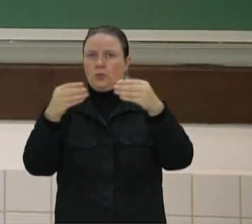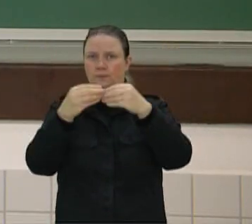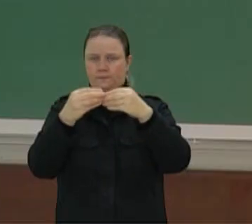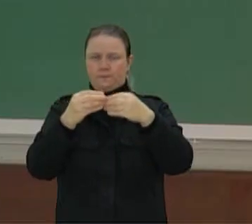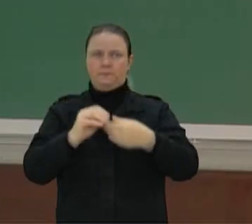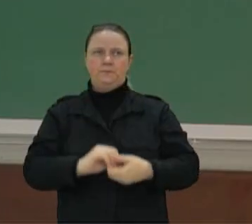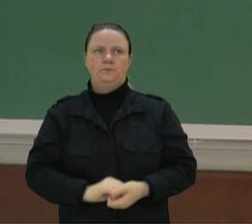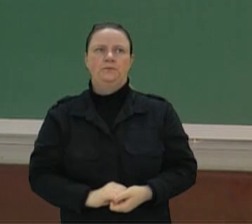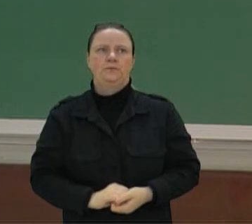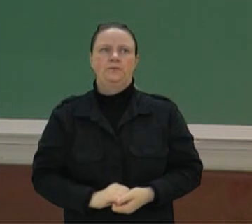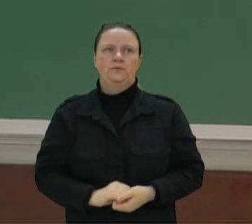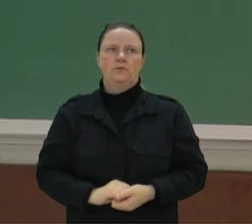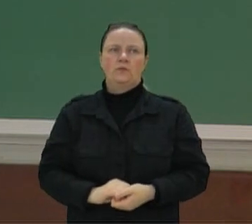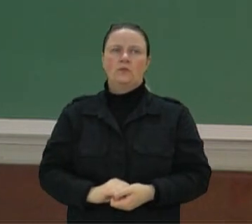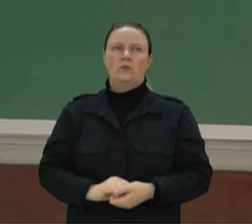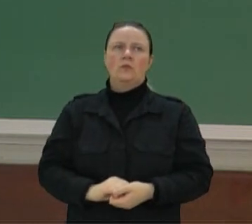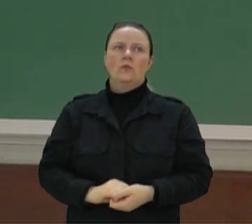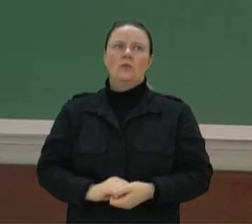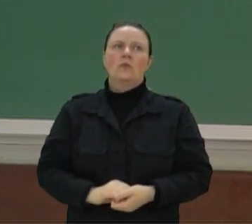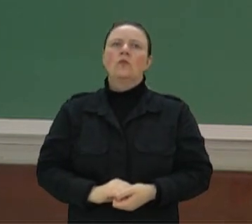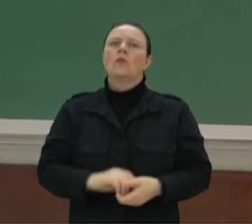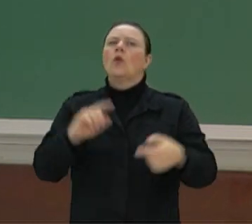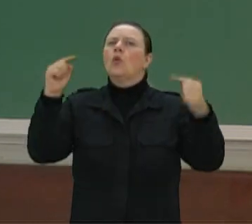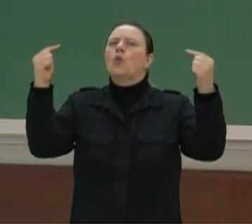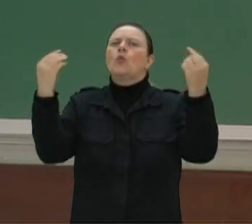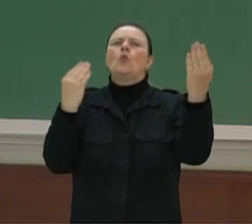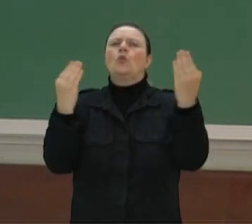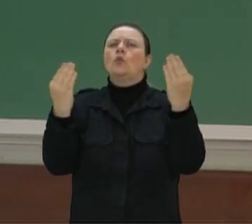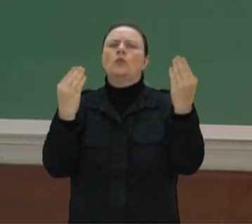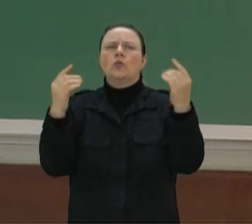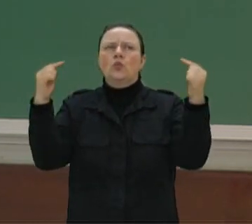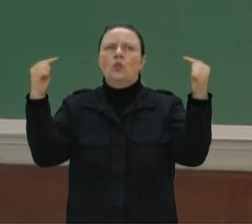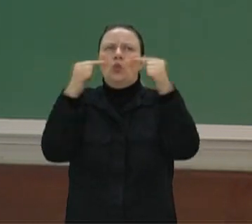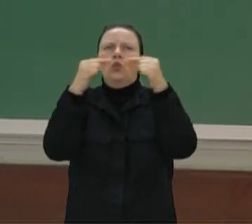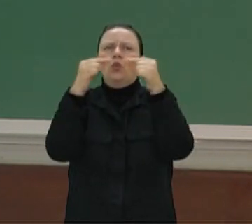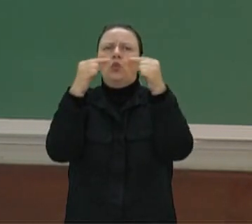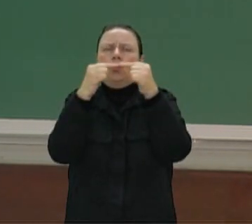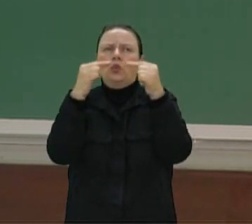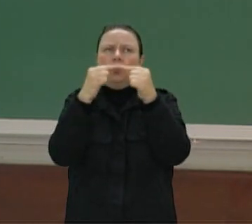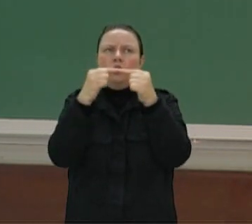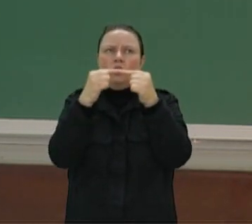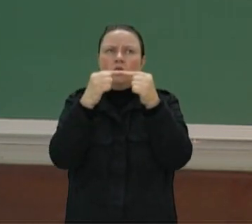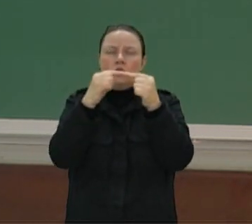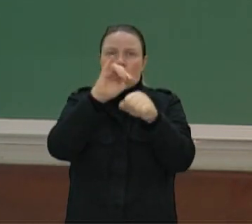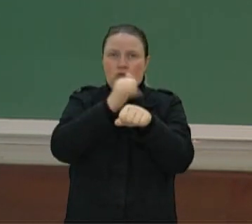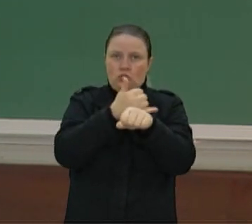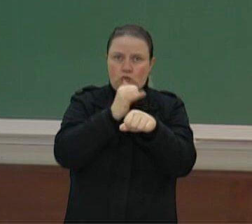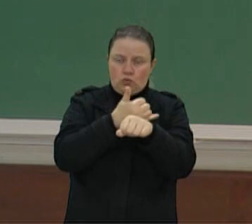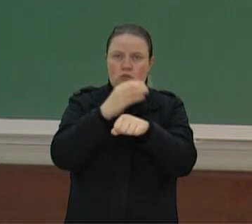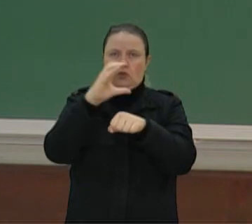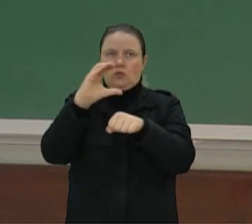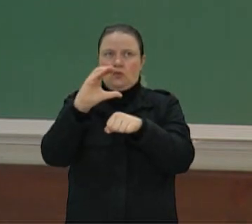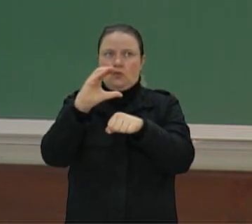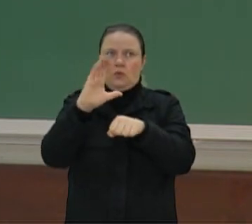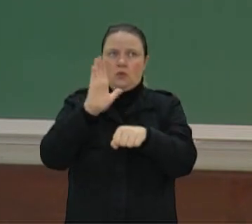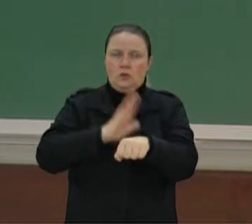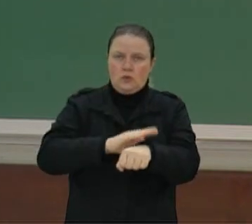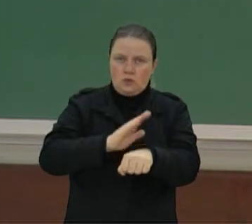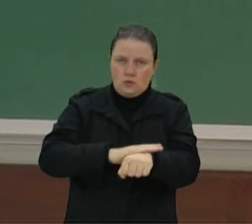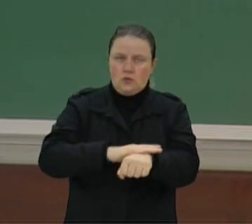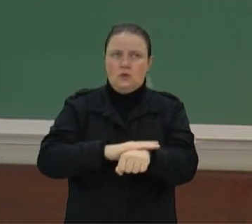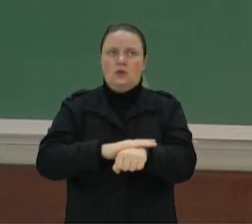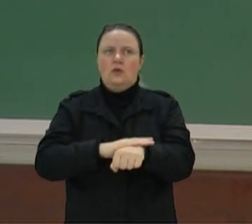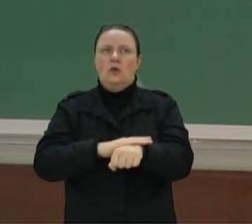beleza? Então, qual que é a relação aqui? Os juros, o capital, a taxa de juros, o tempo e o